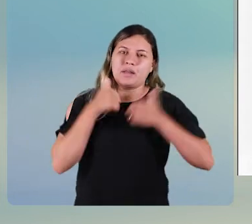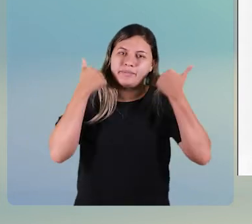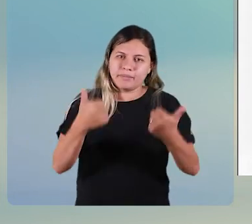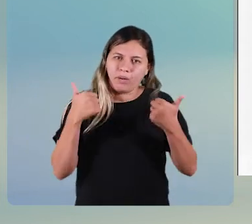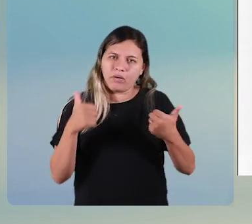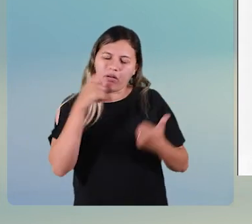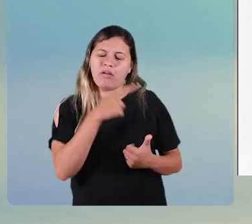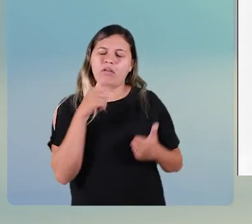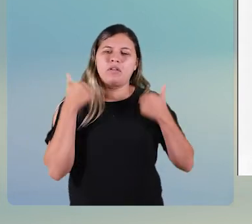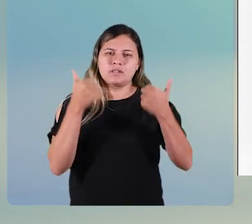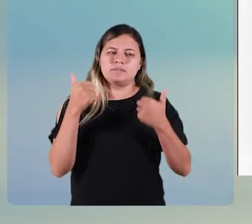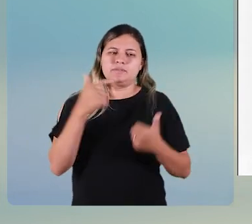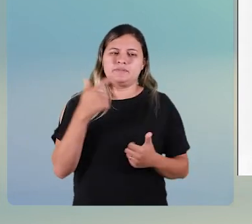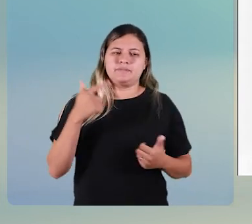Esse lixo ele vai ser